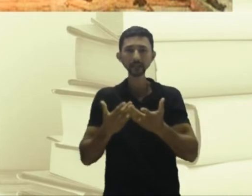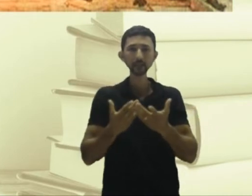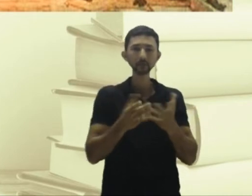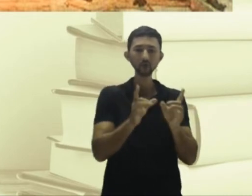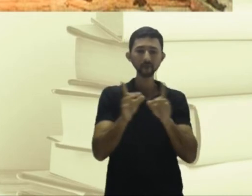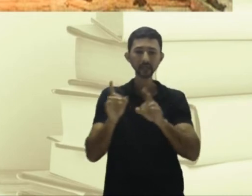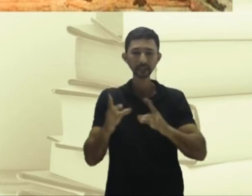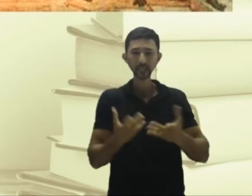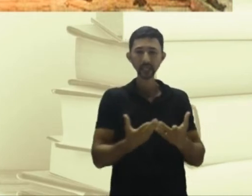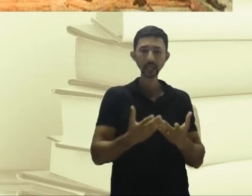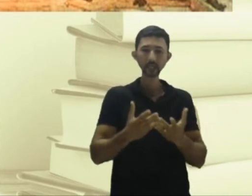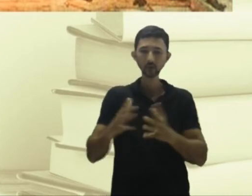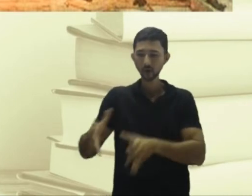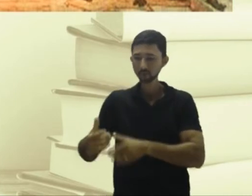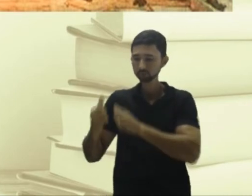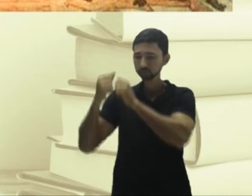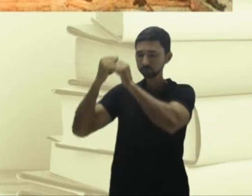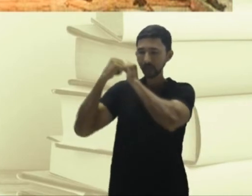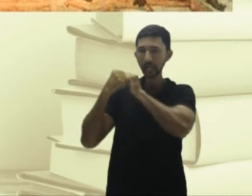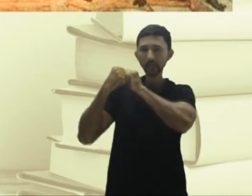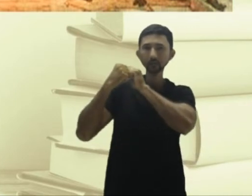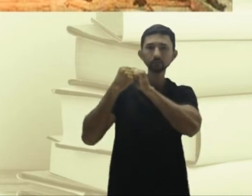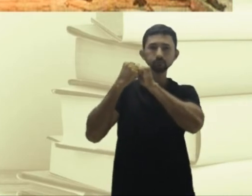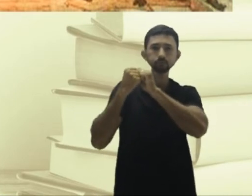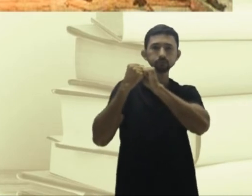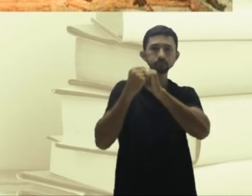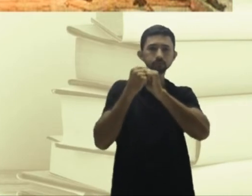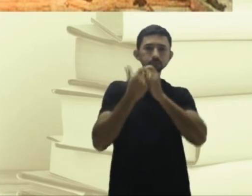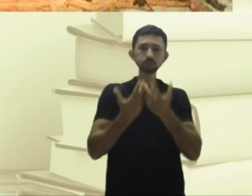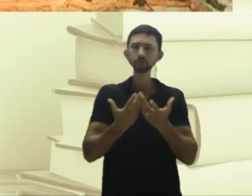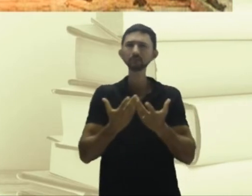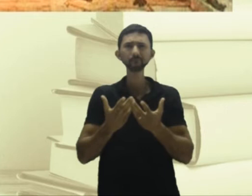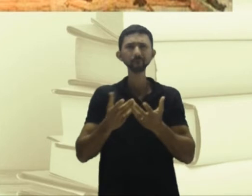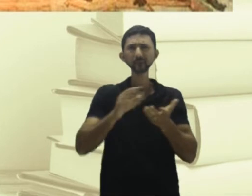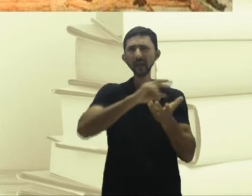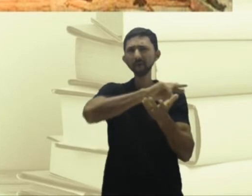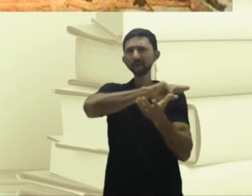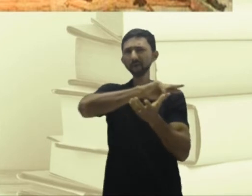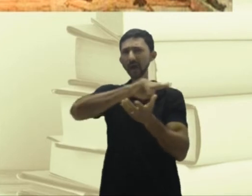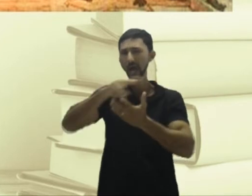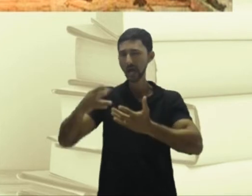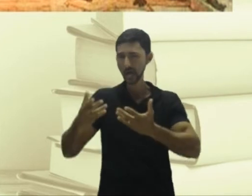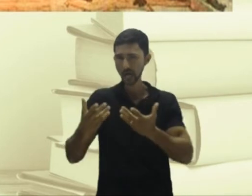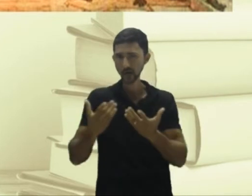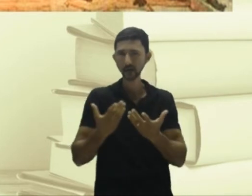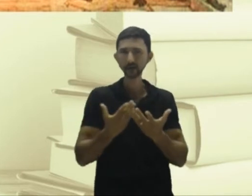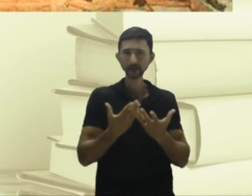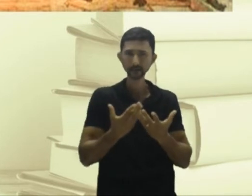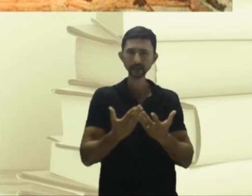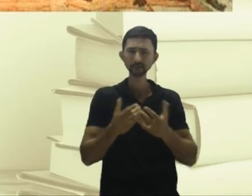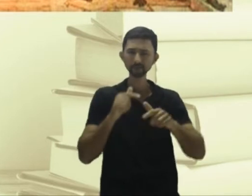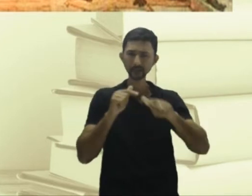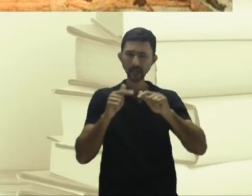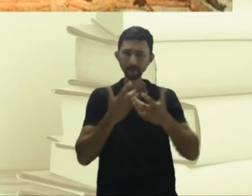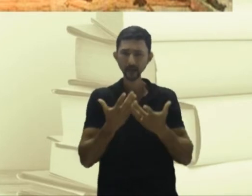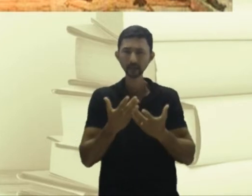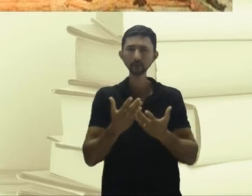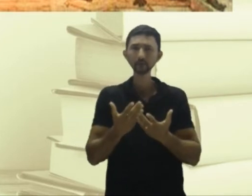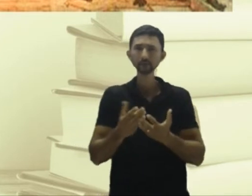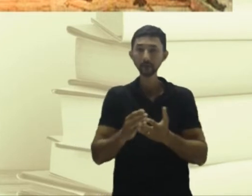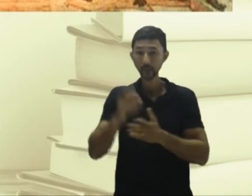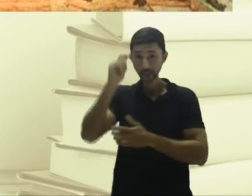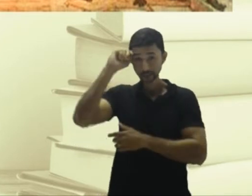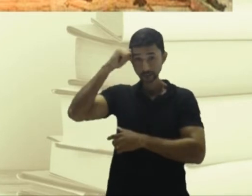comércio, carregando pessoas e mercadorias. Havia um trato, digamos assim, um acordo entre